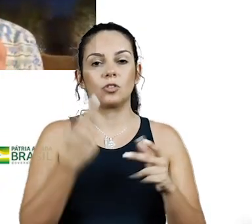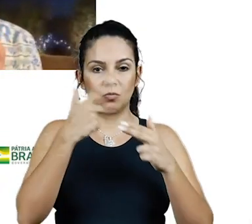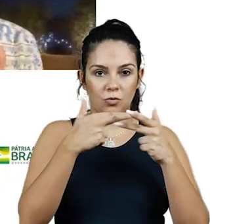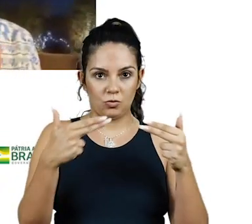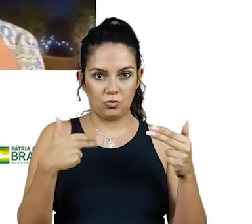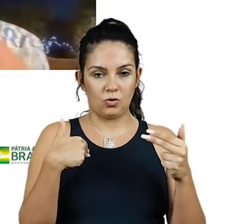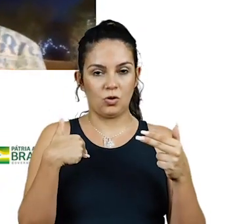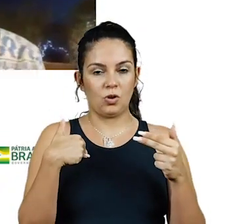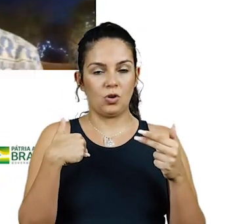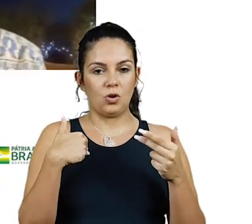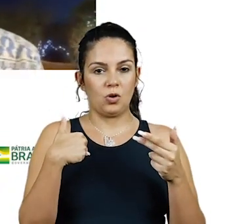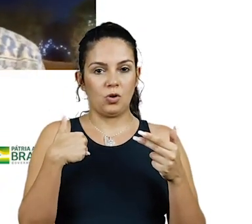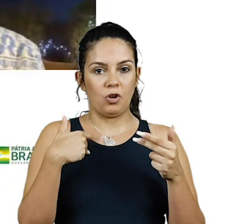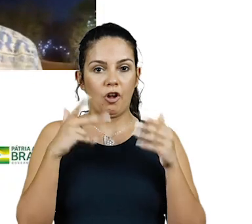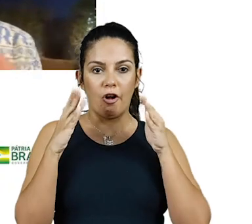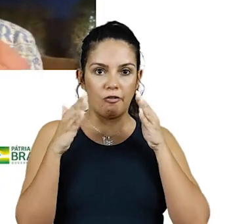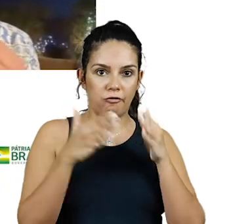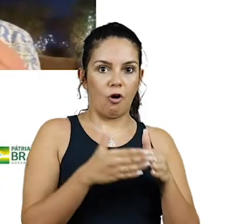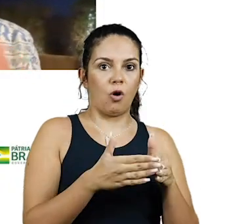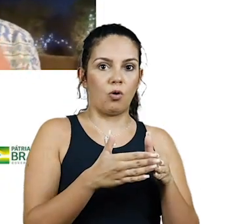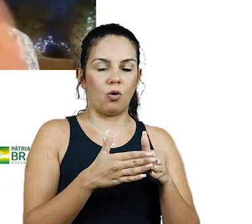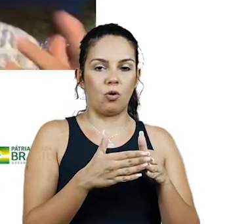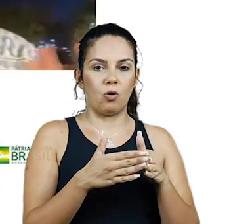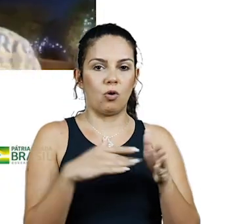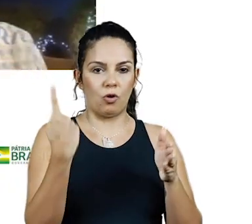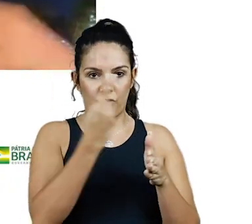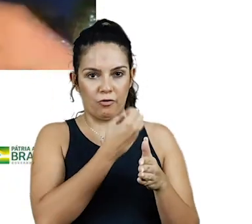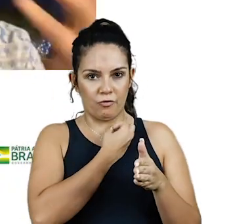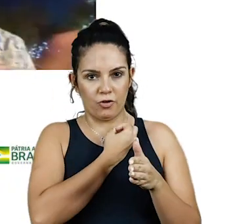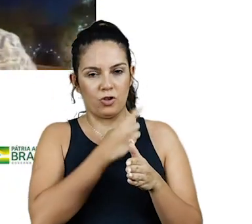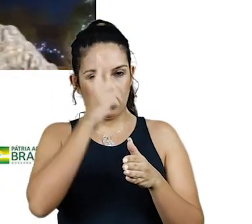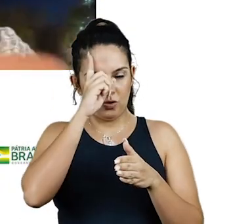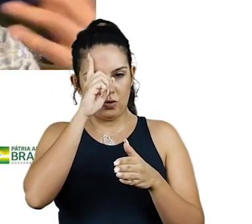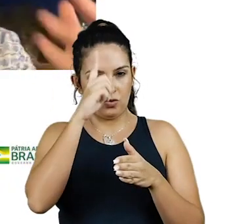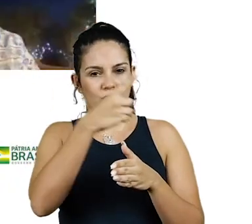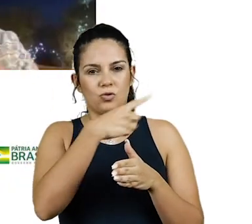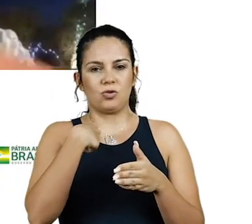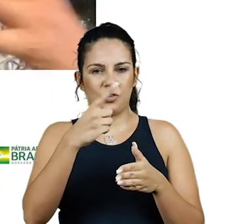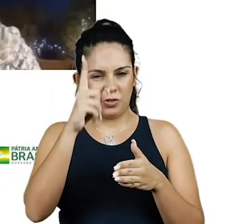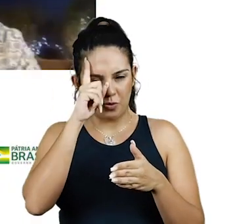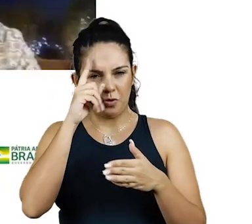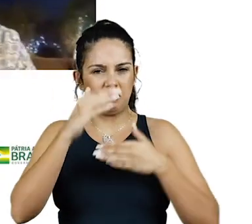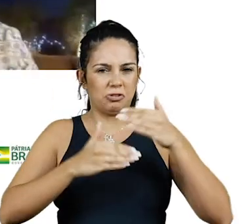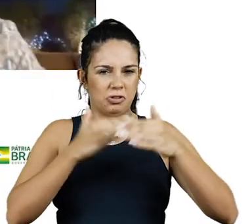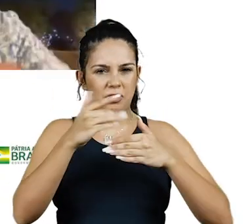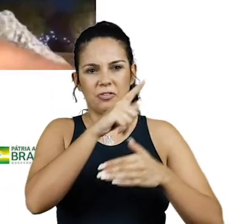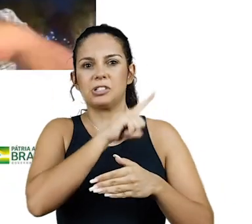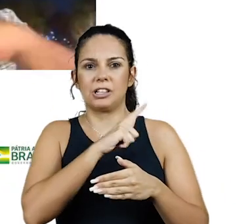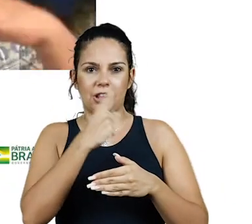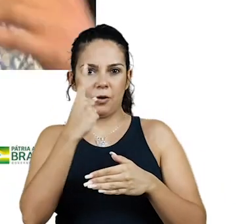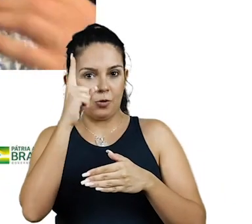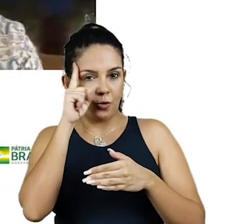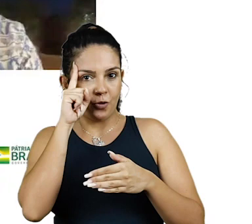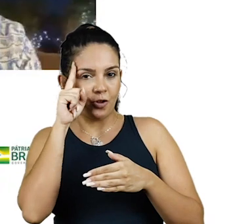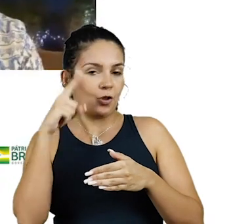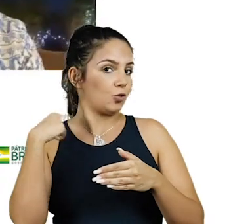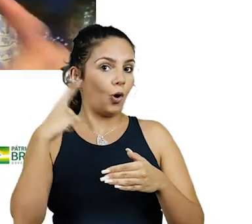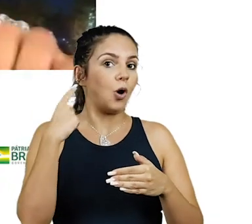que eu adquiri nesse período é foco, né? A gente vivia essa rotina, a nossa rotina doida, a rotina maluca, você tem uma rotina doida,